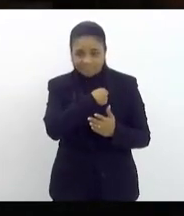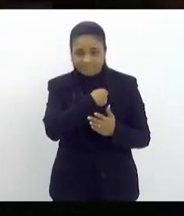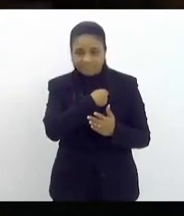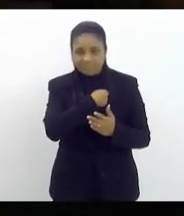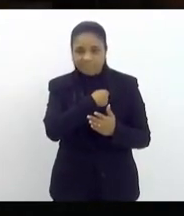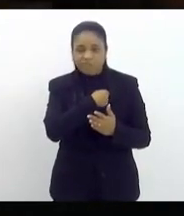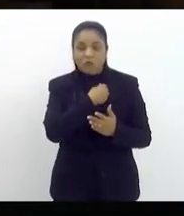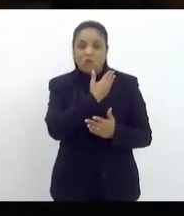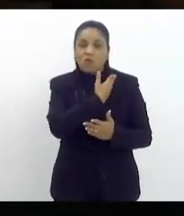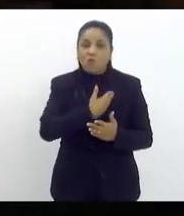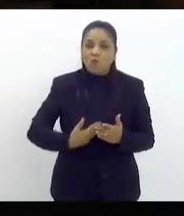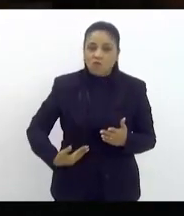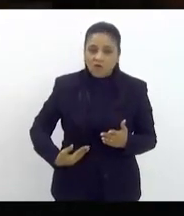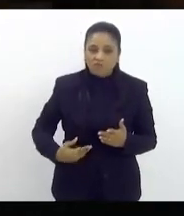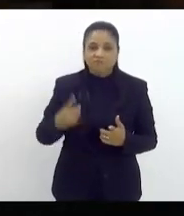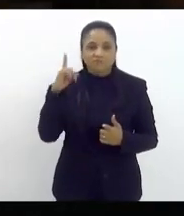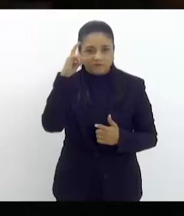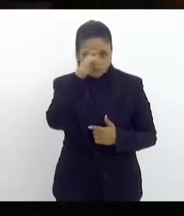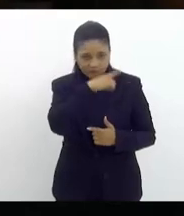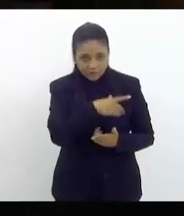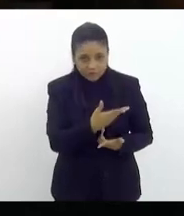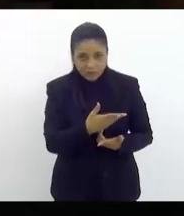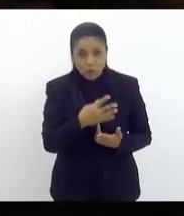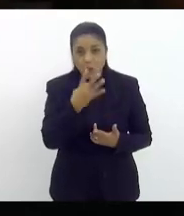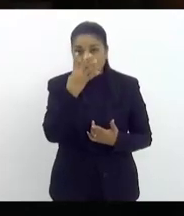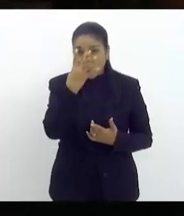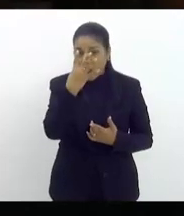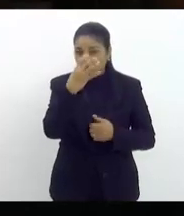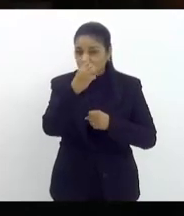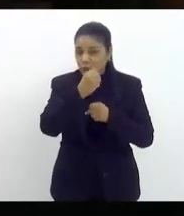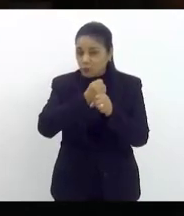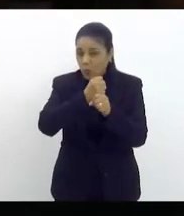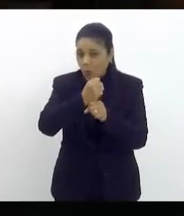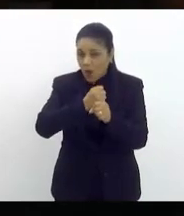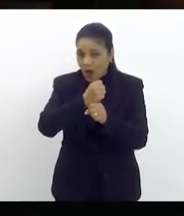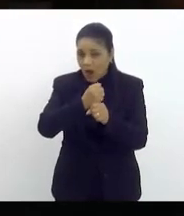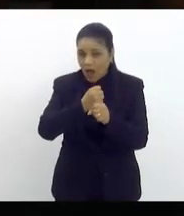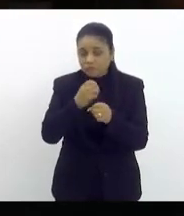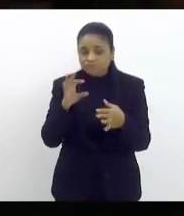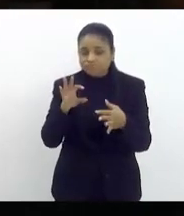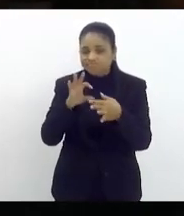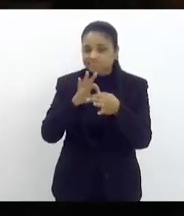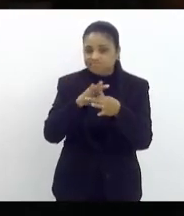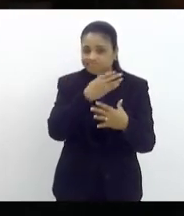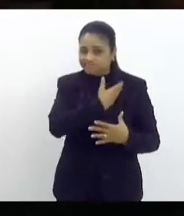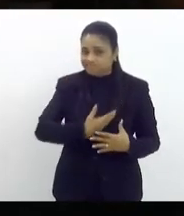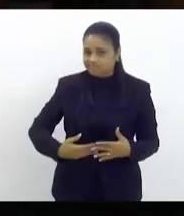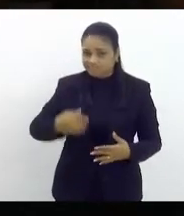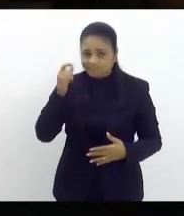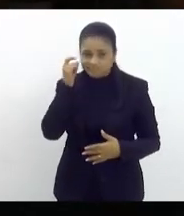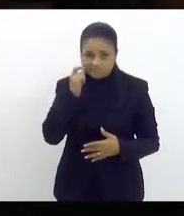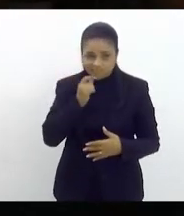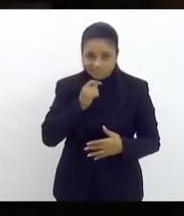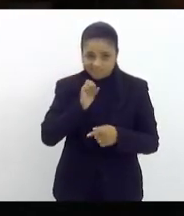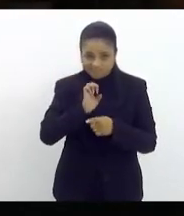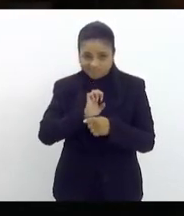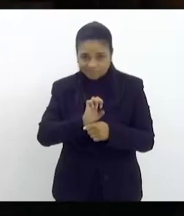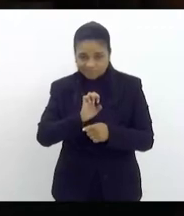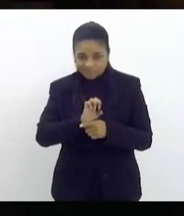o governo. Foram quatro anos de governo federal aliado ao governador do Estado do Rio de Janeiro, sem qualquer